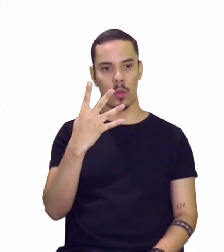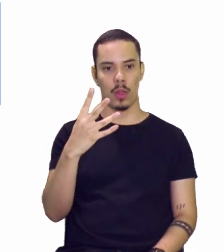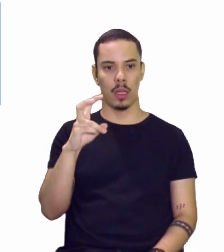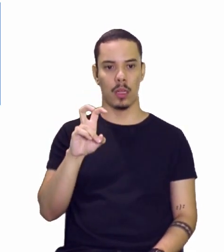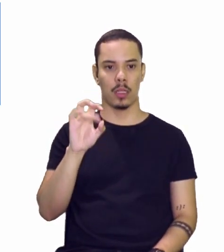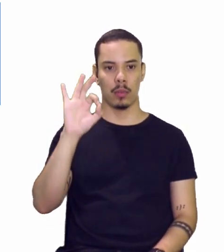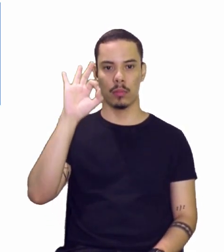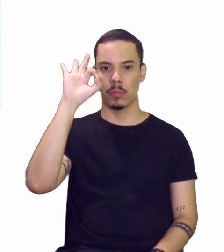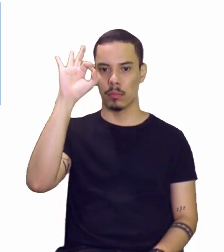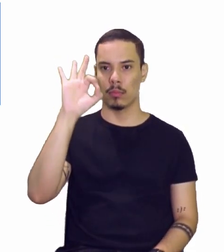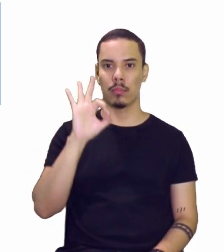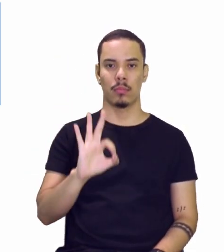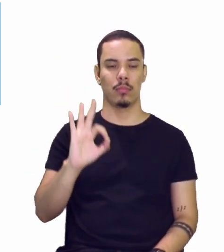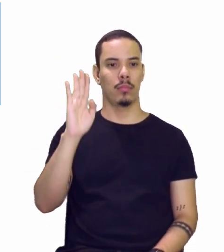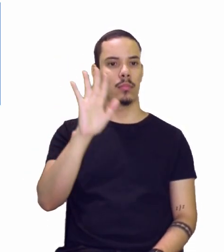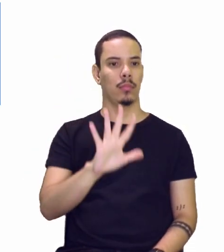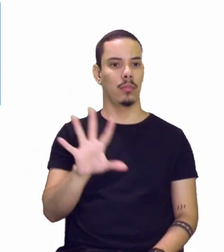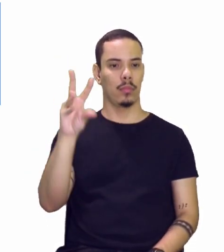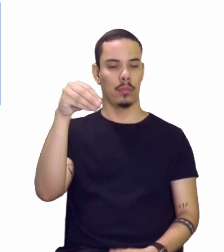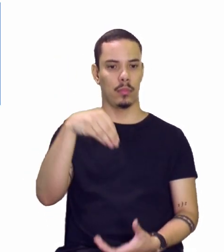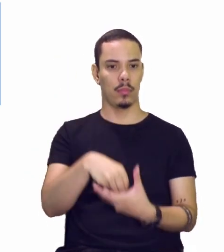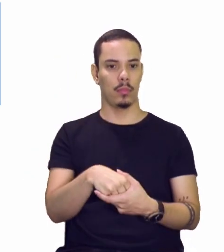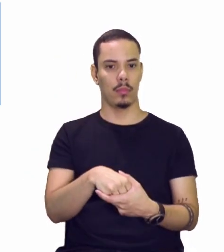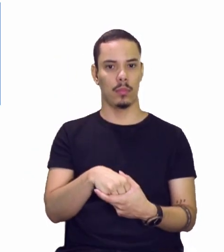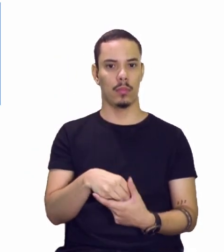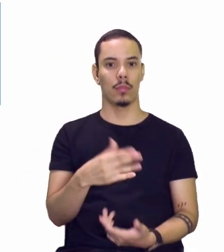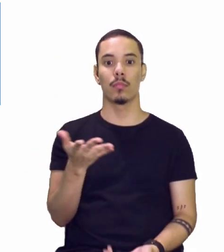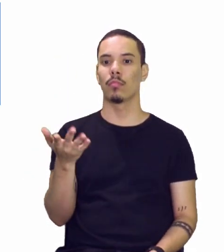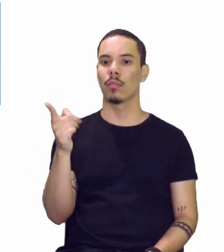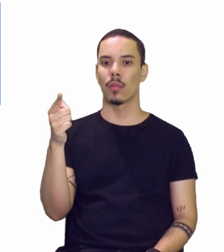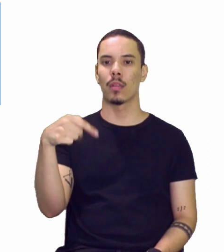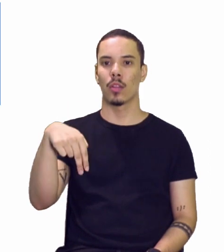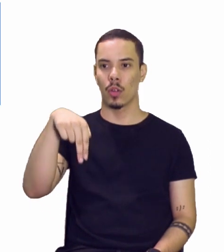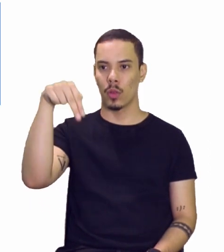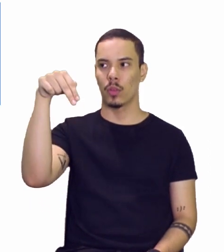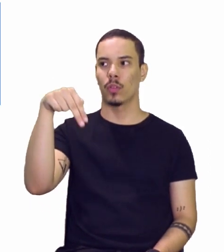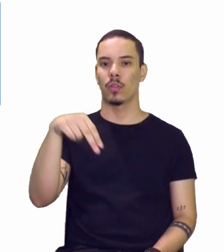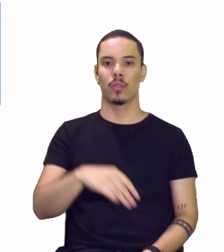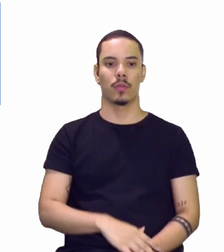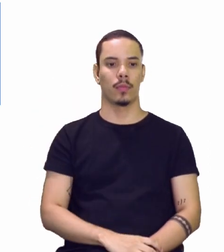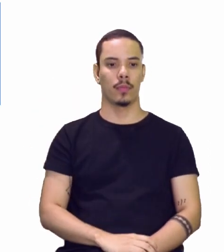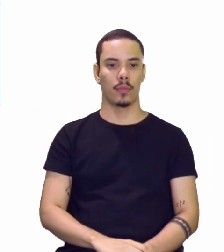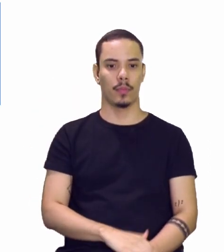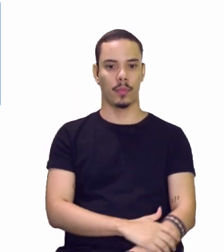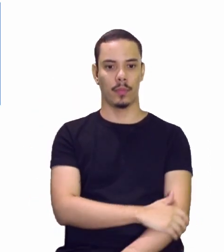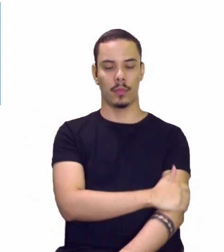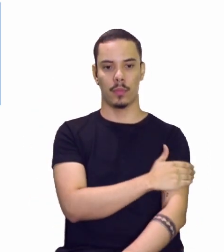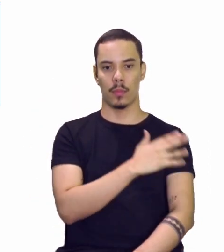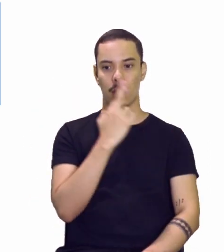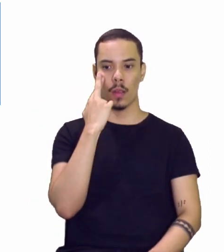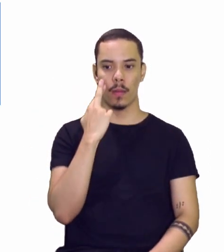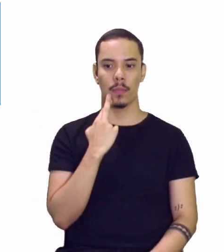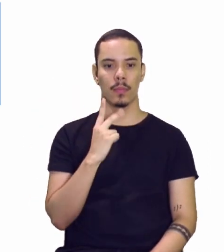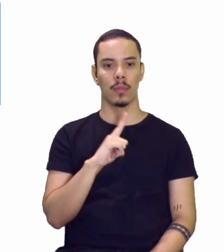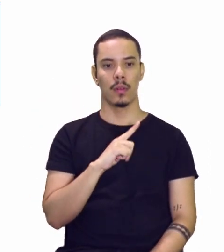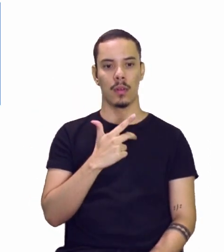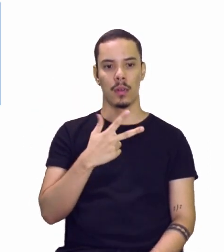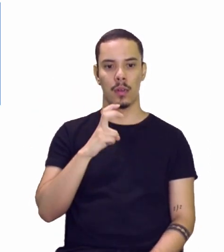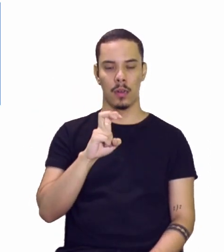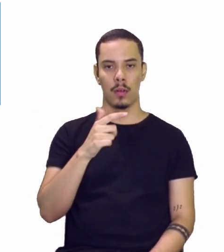45,27% do território nacional. Quem é que tem isso? A região norte. Rondônia possui